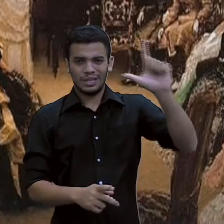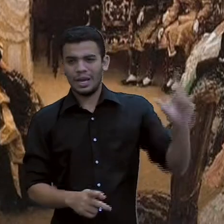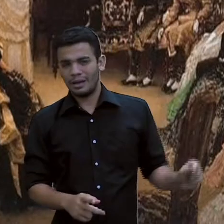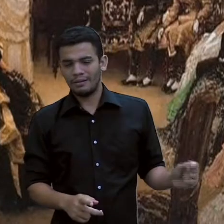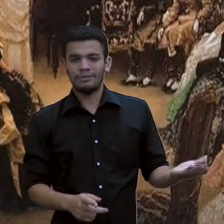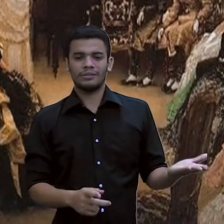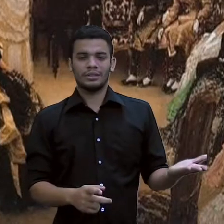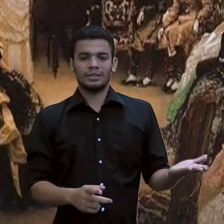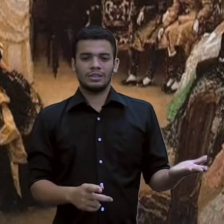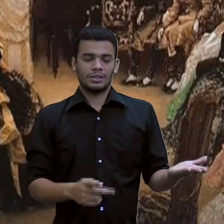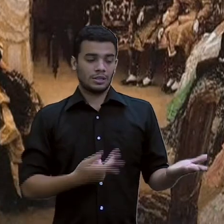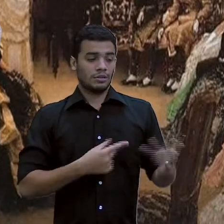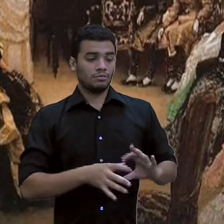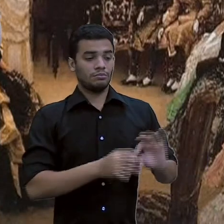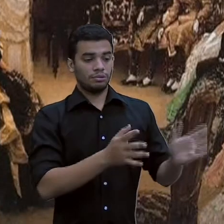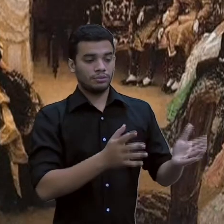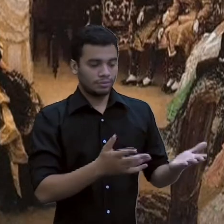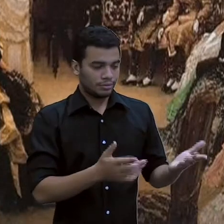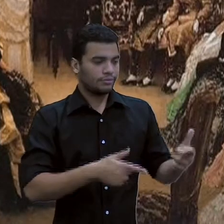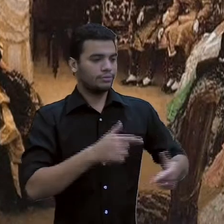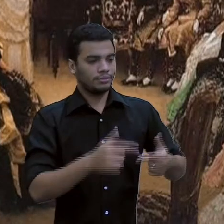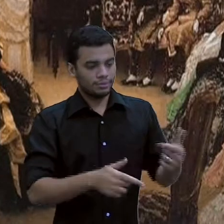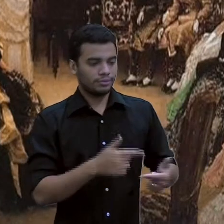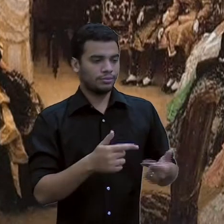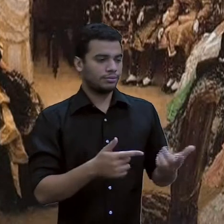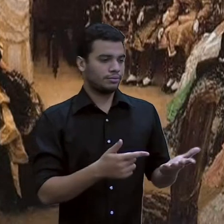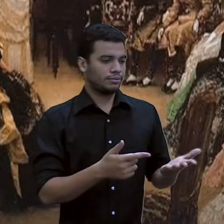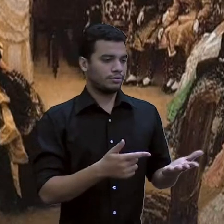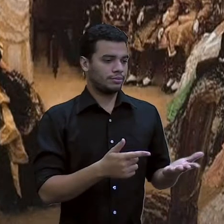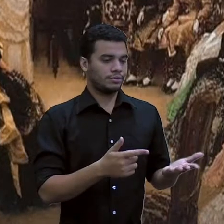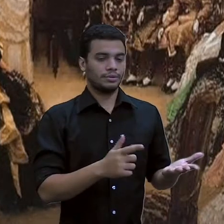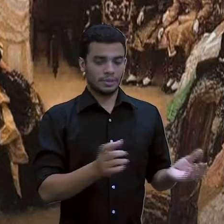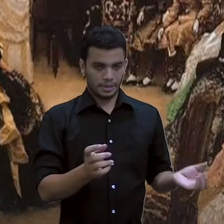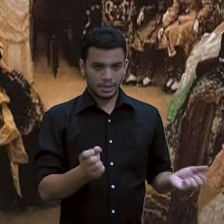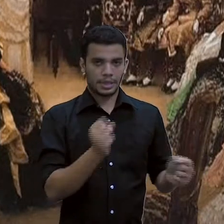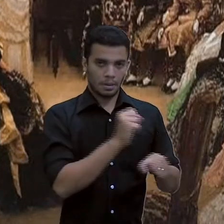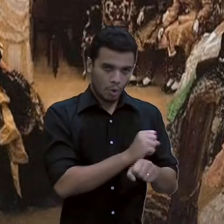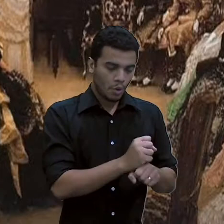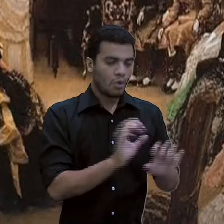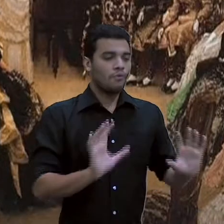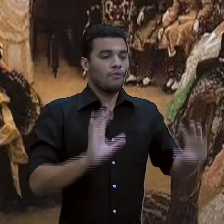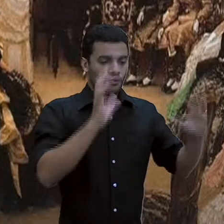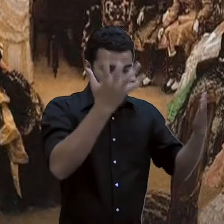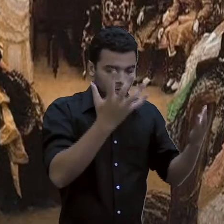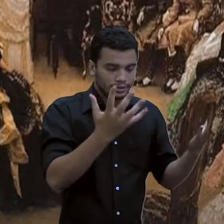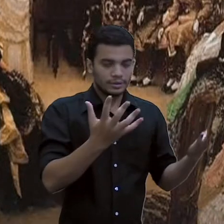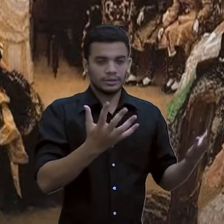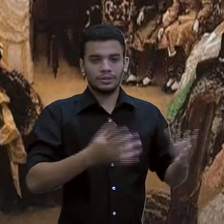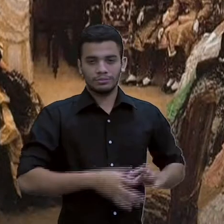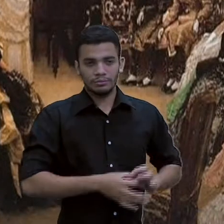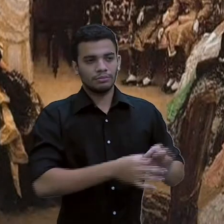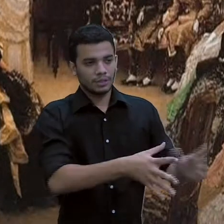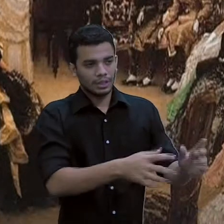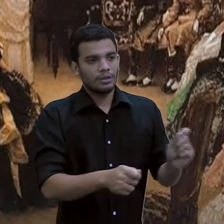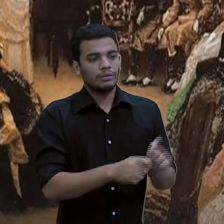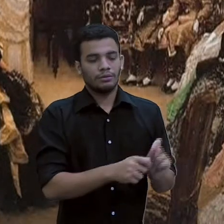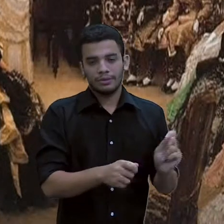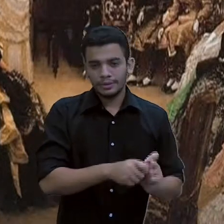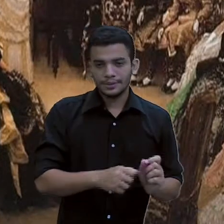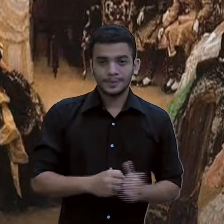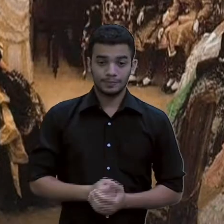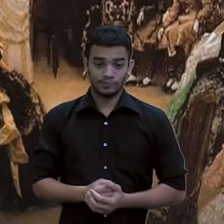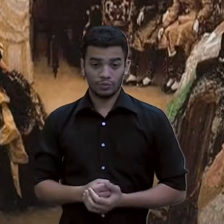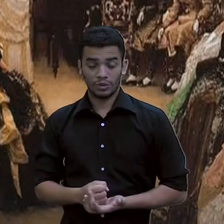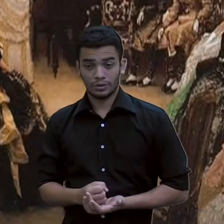permitidos a um tempo de descanso e aos festejos. Então, as danças de culto aos